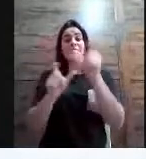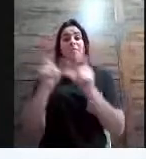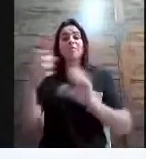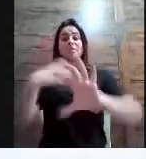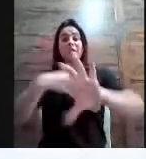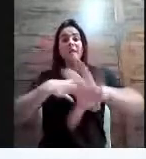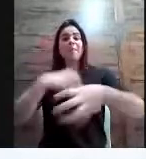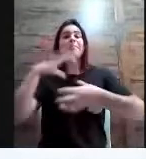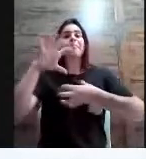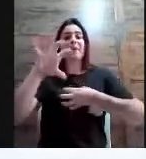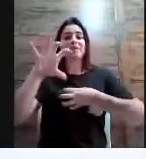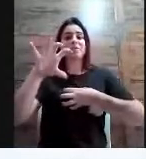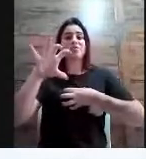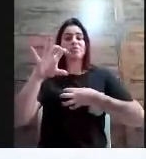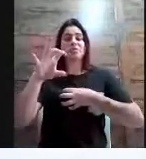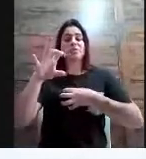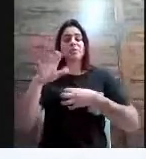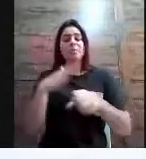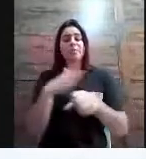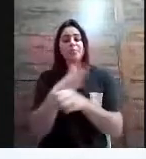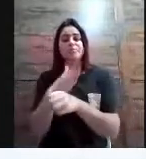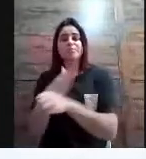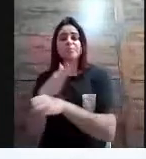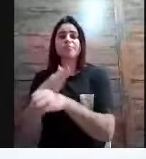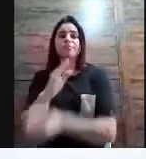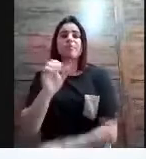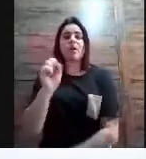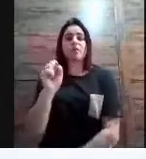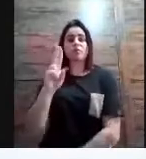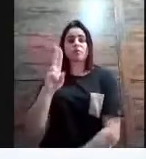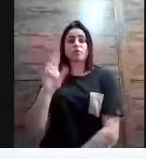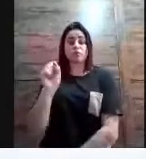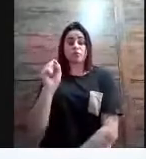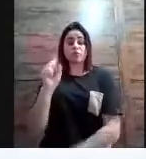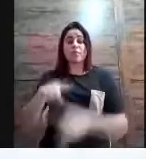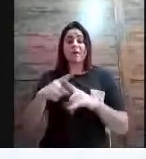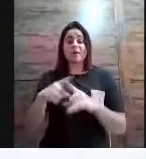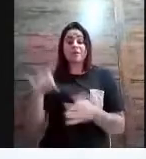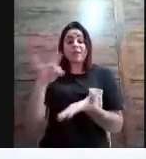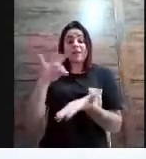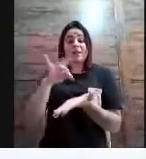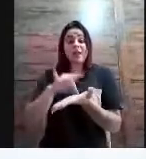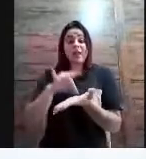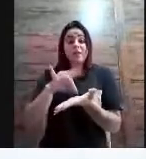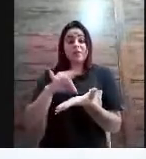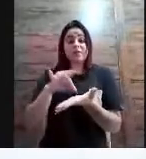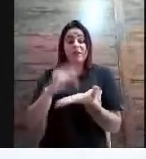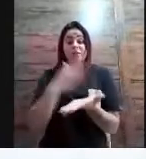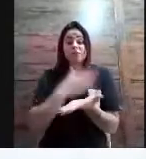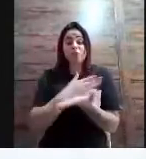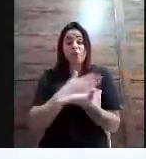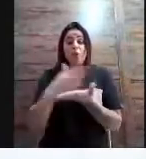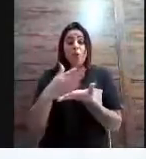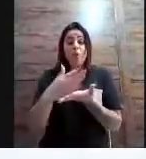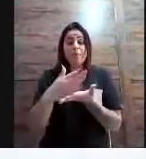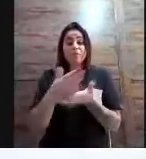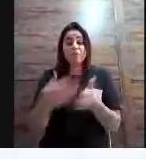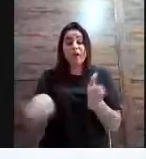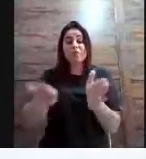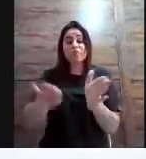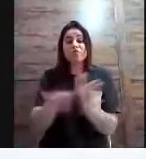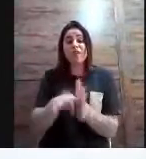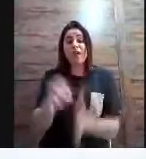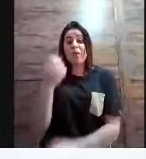ao tratamento. Na verdade, nós passamos a ter remédios gratuitamente